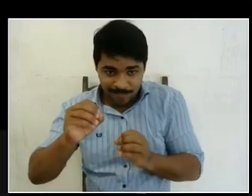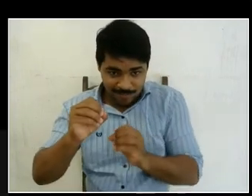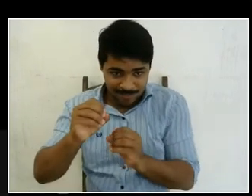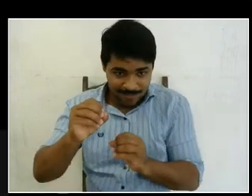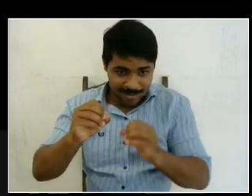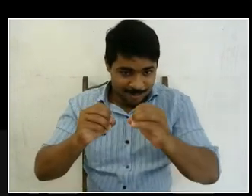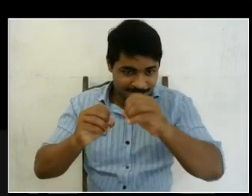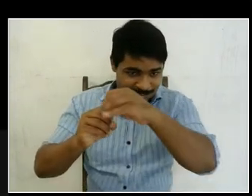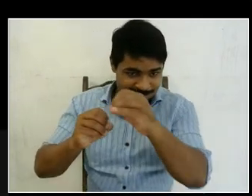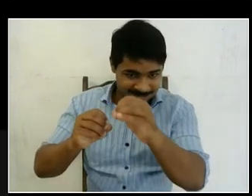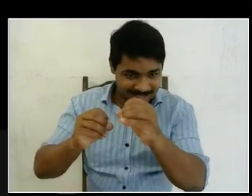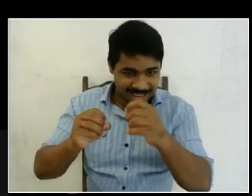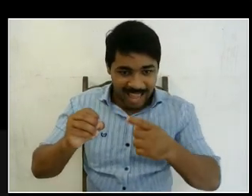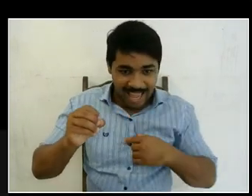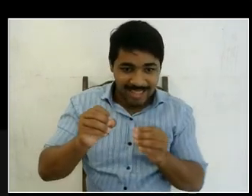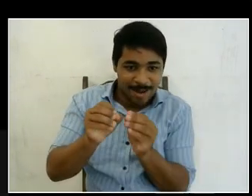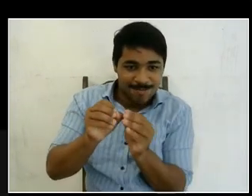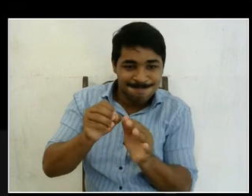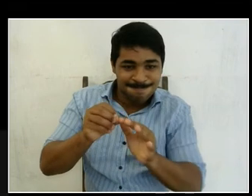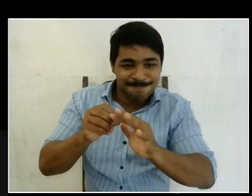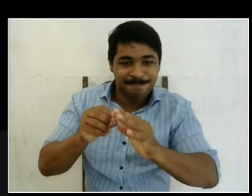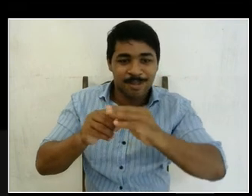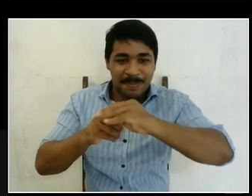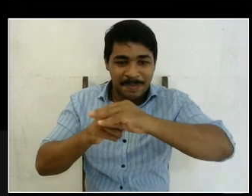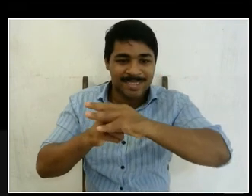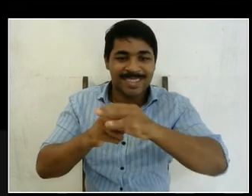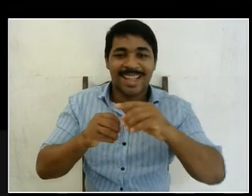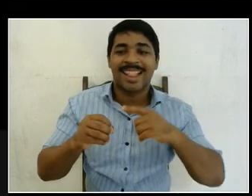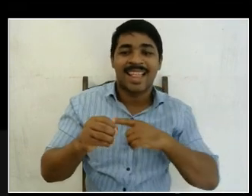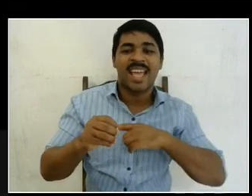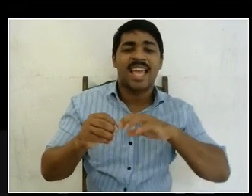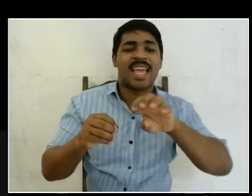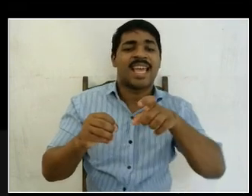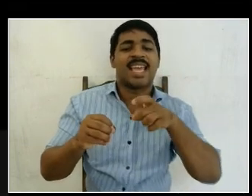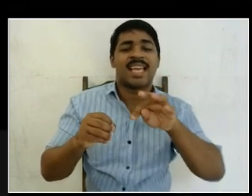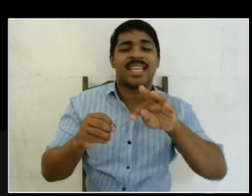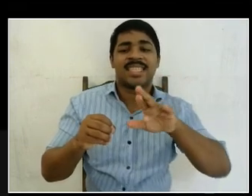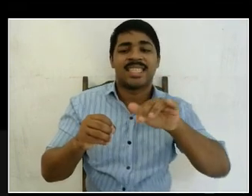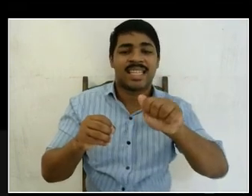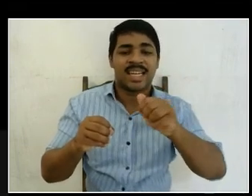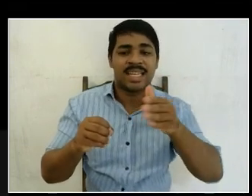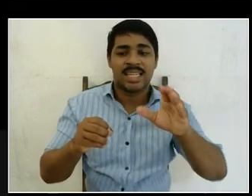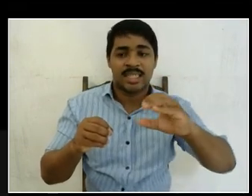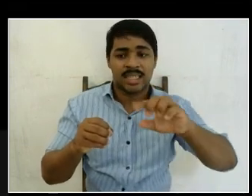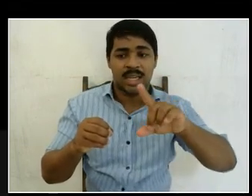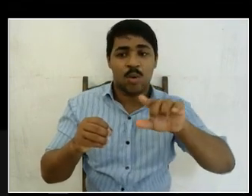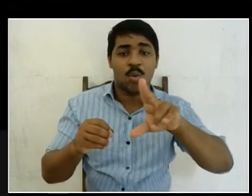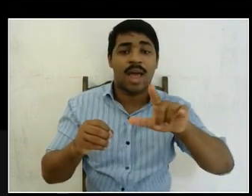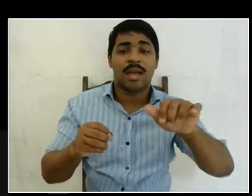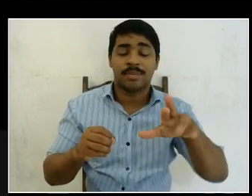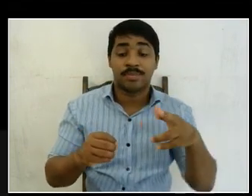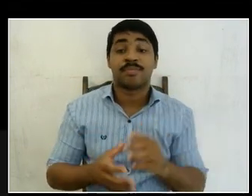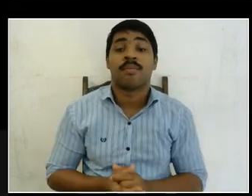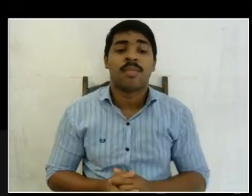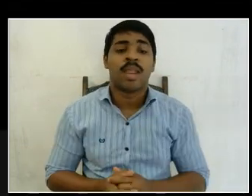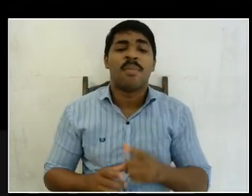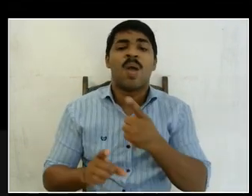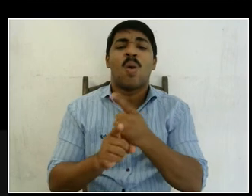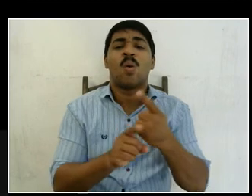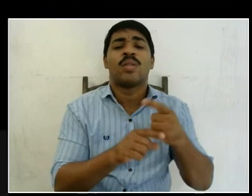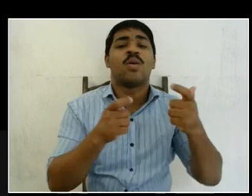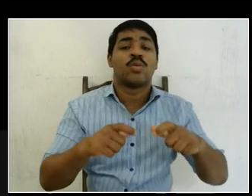adiposo, cartilaginoso, ósseo e sanguíneo. Então, a gente vai ver cada um deles, onde eles são encontrados.